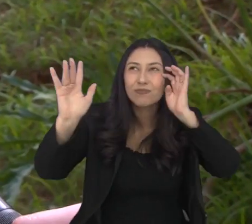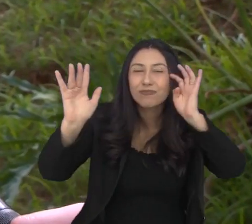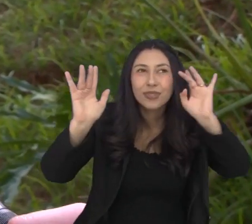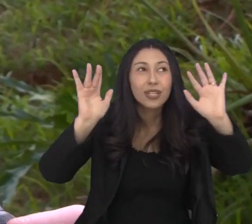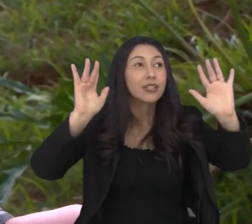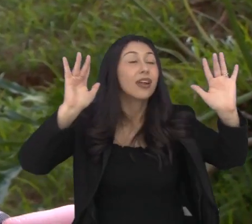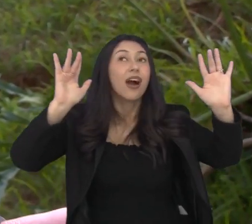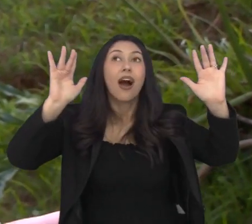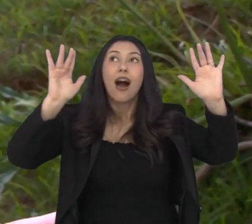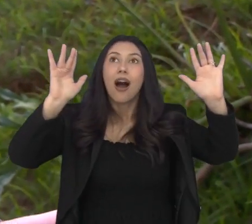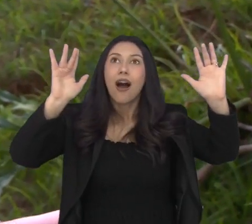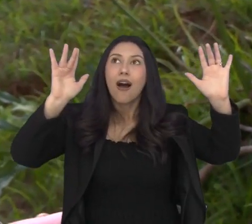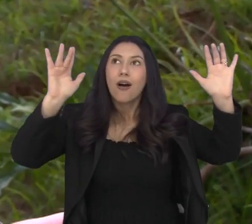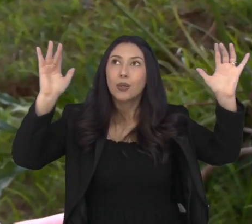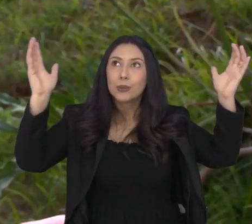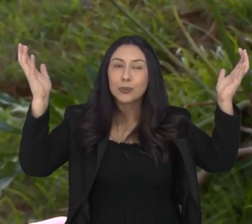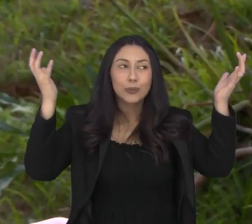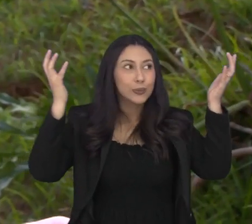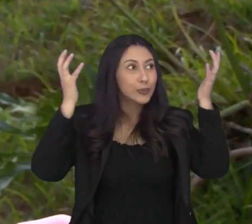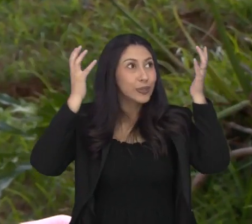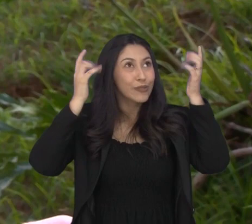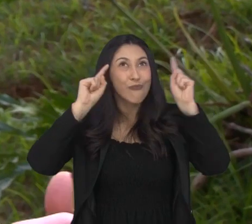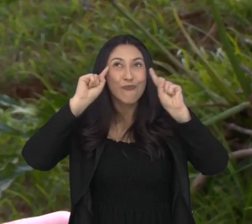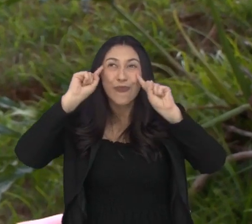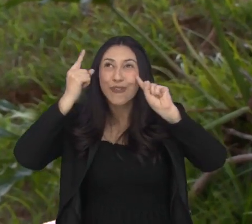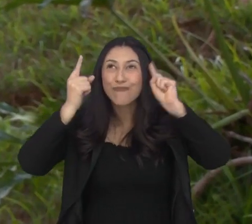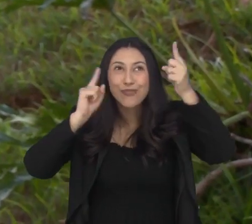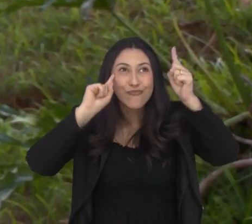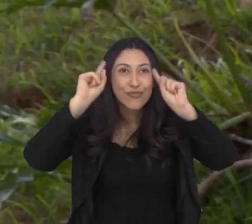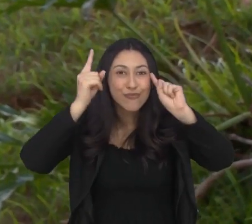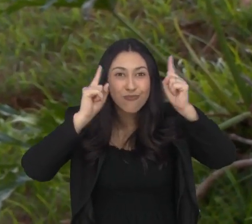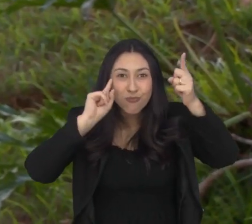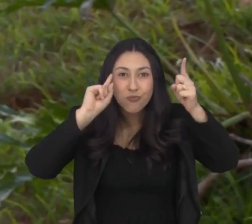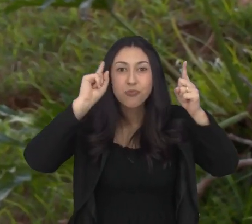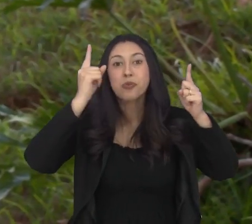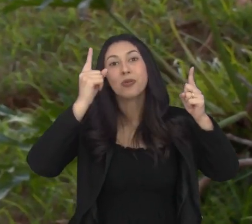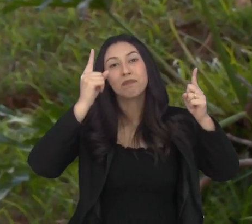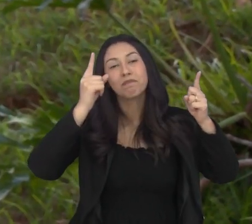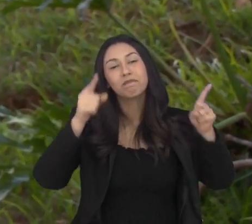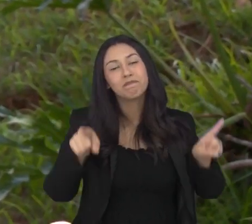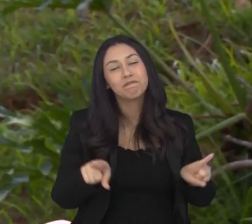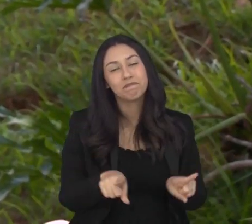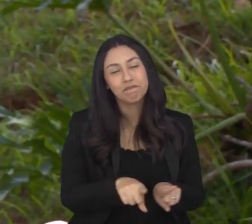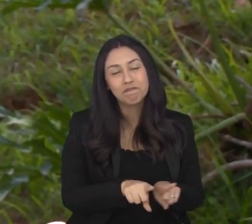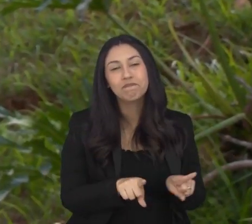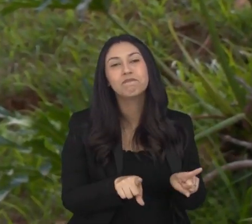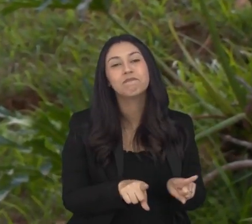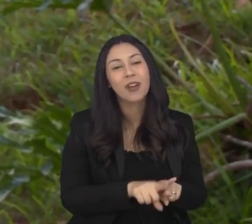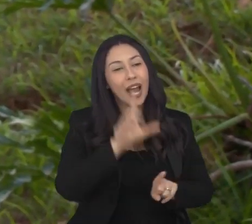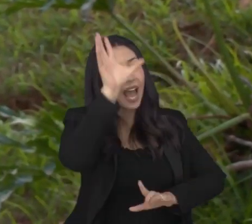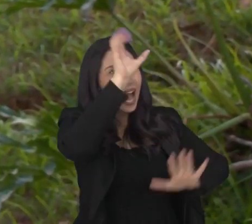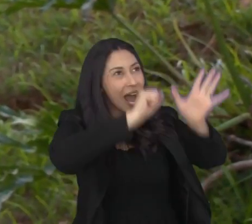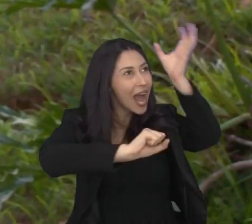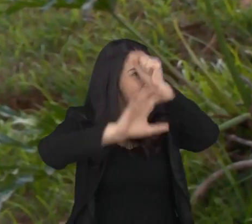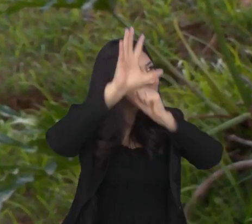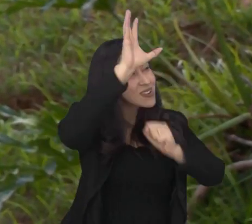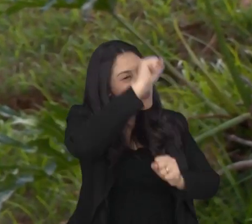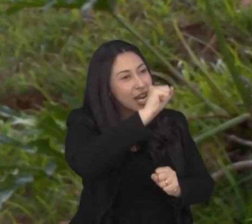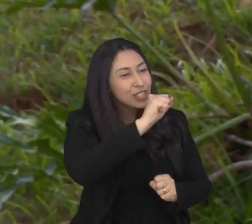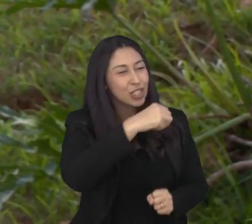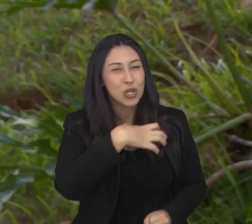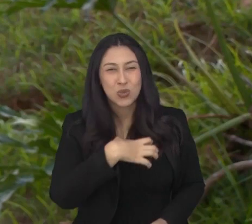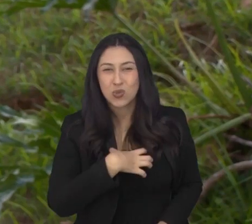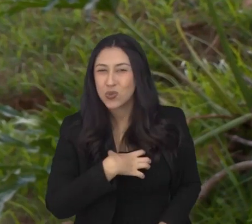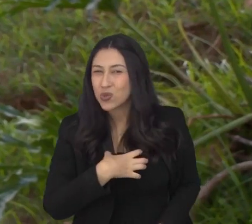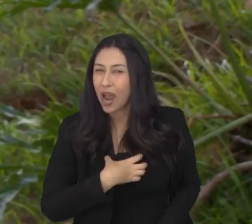entrar naquele mundo e aí a fantasia vem e com ela a criatividade. E além disso, ela